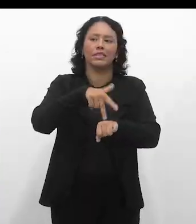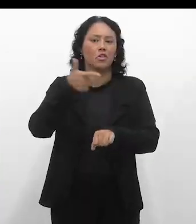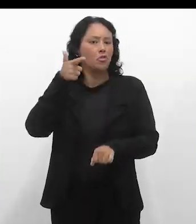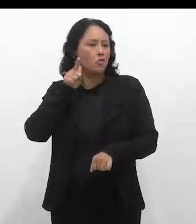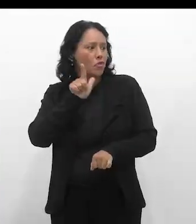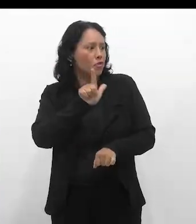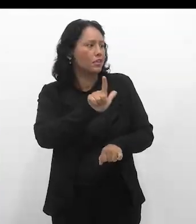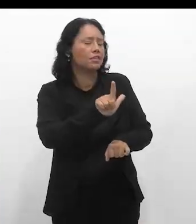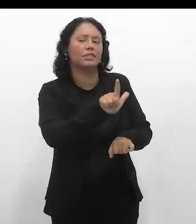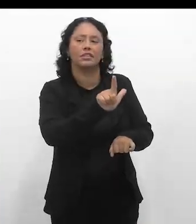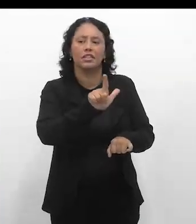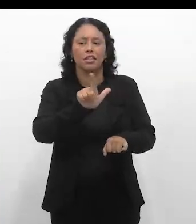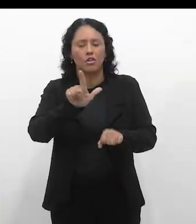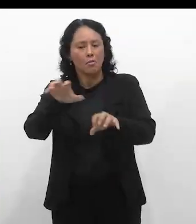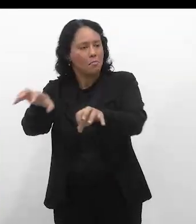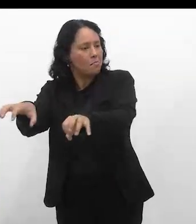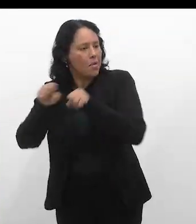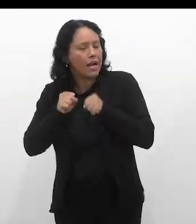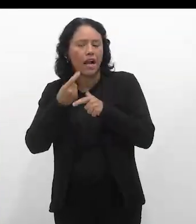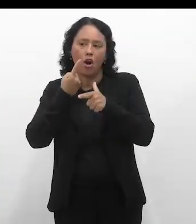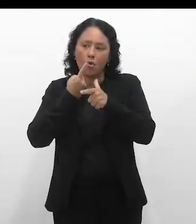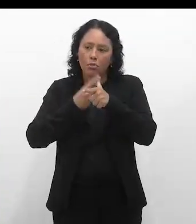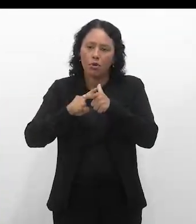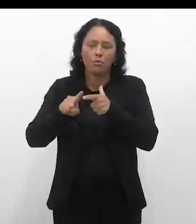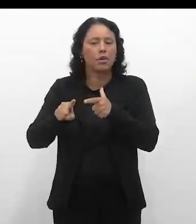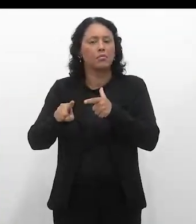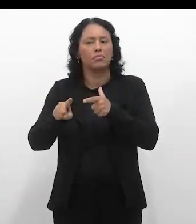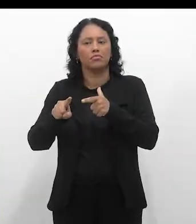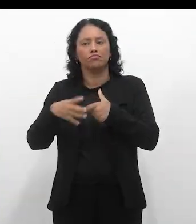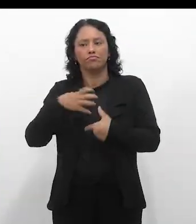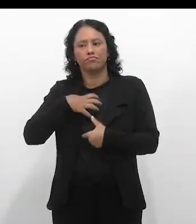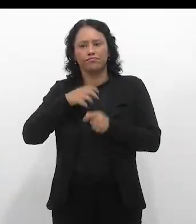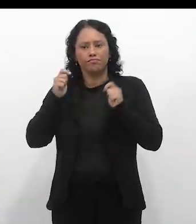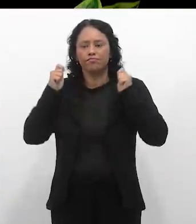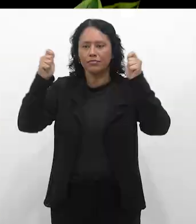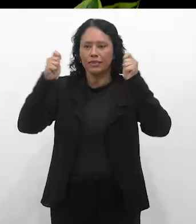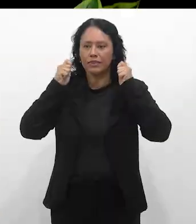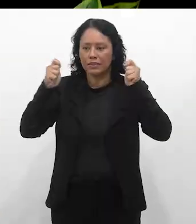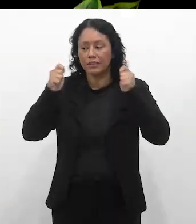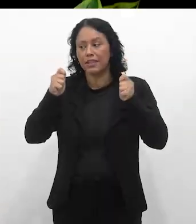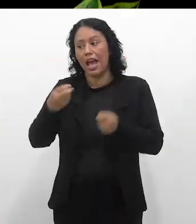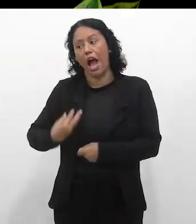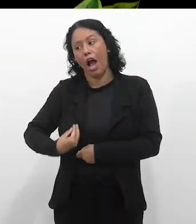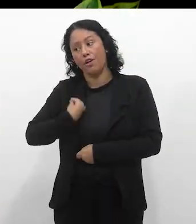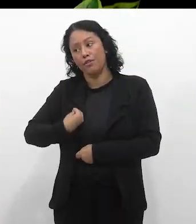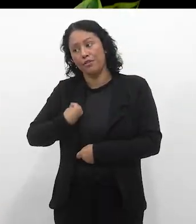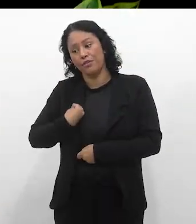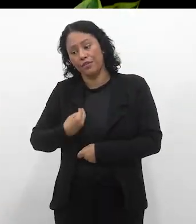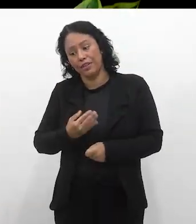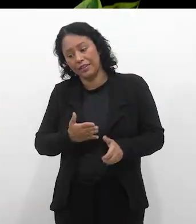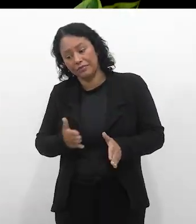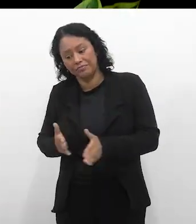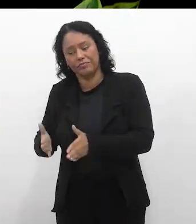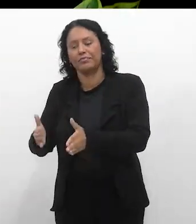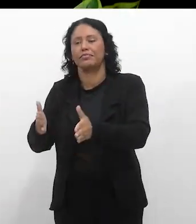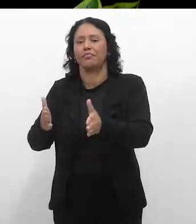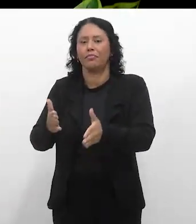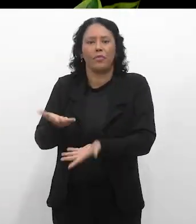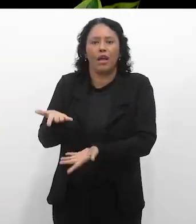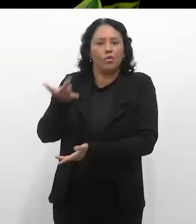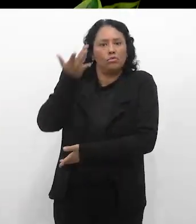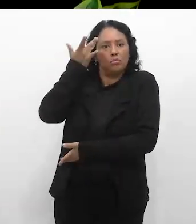ativista, né? Abraçou essa causa para você. Conta um pouco pra gente. Eu abracei, foi a vida que foi me levando, né? Primeiro